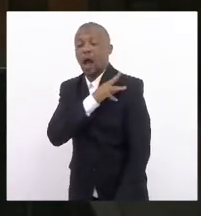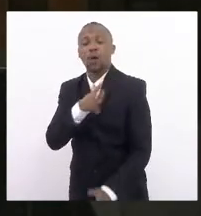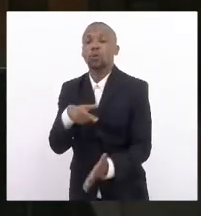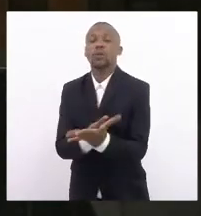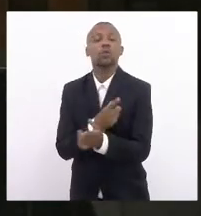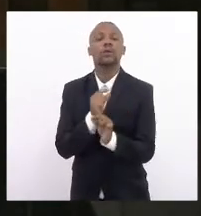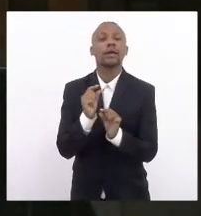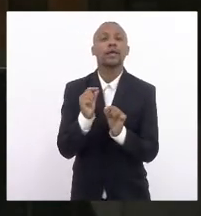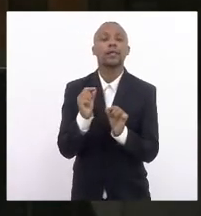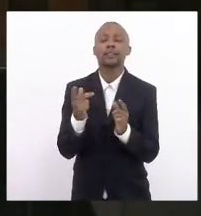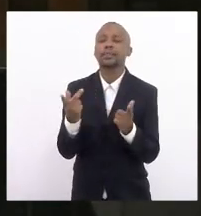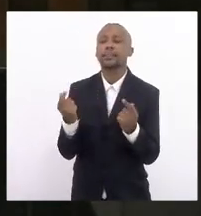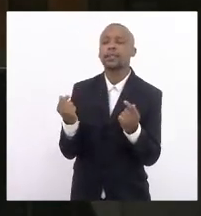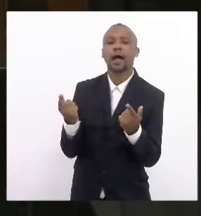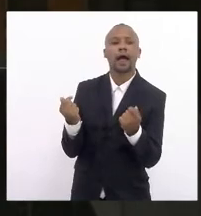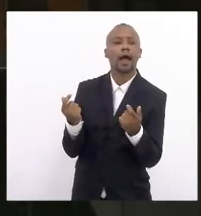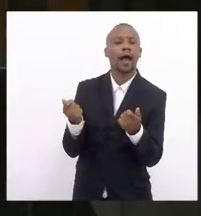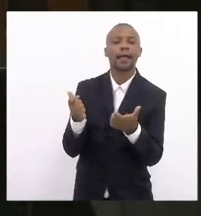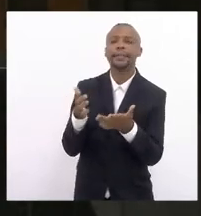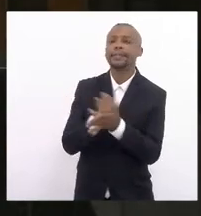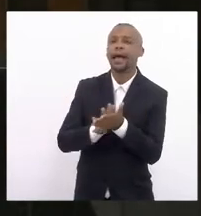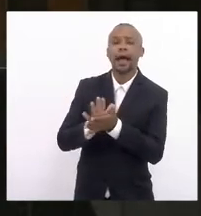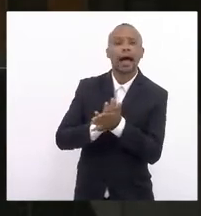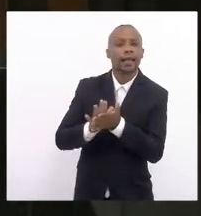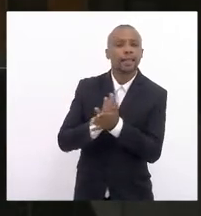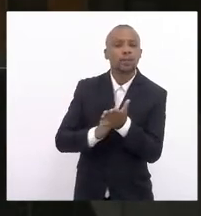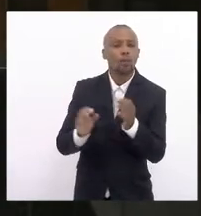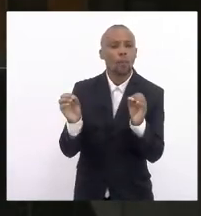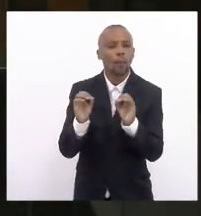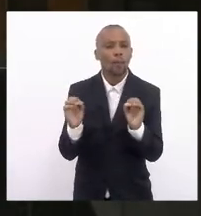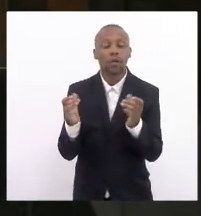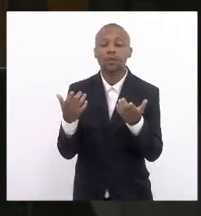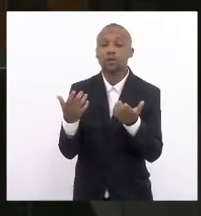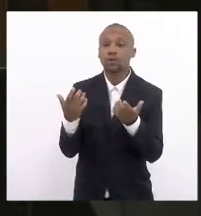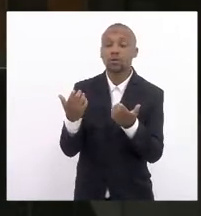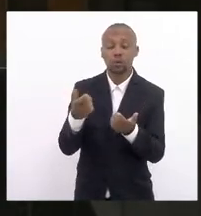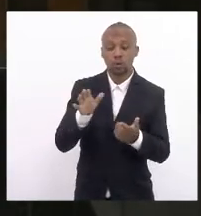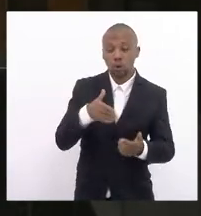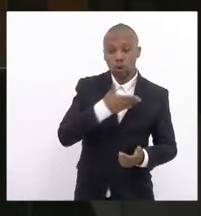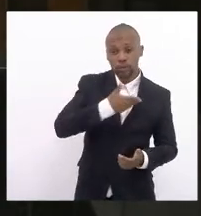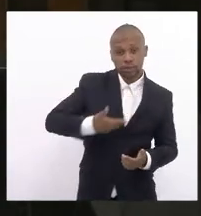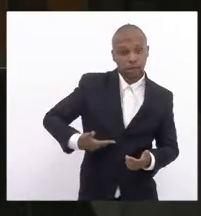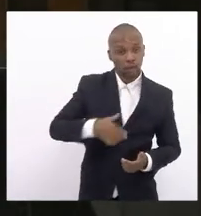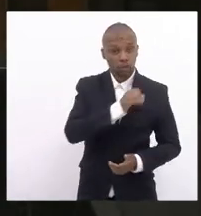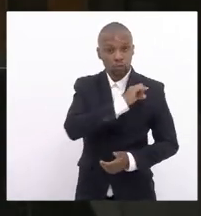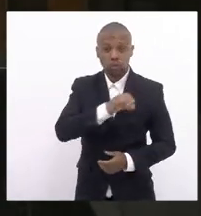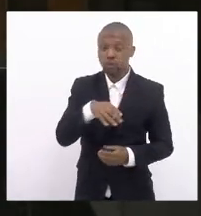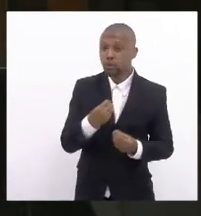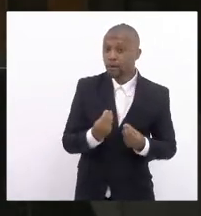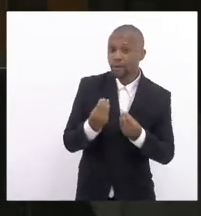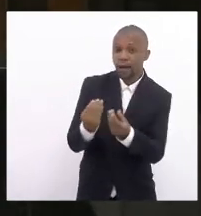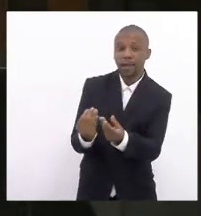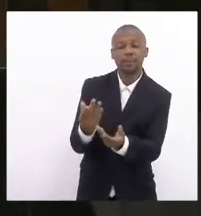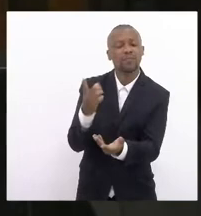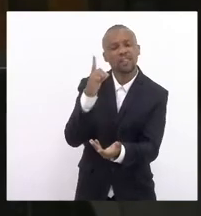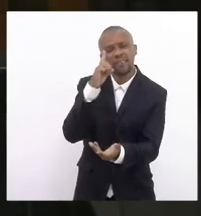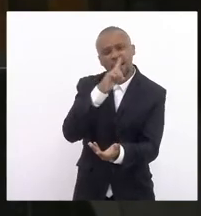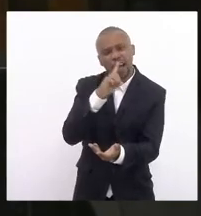nada. Não tem nada. A rede estadual só oferece, de forma muito